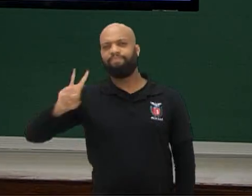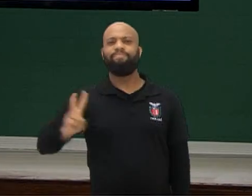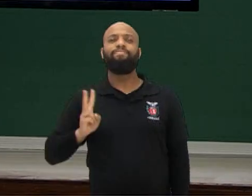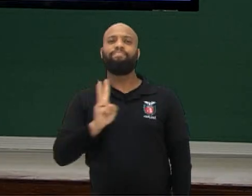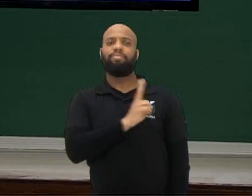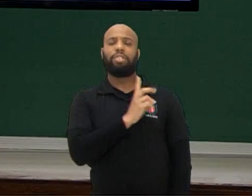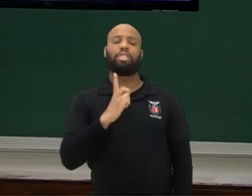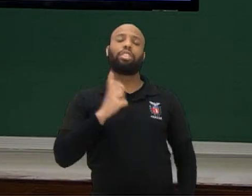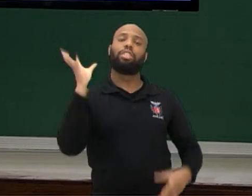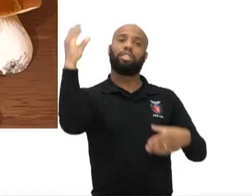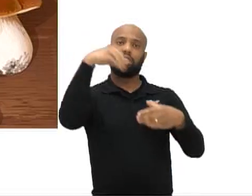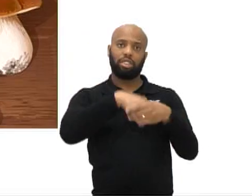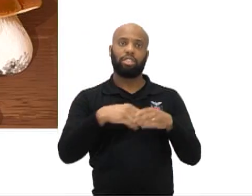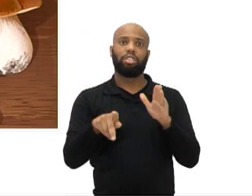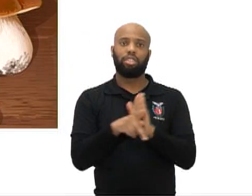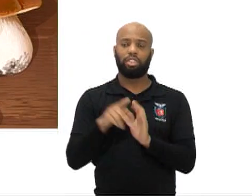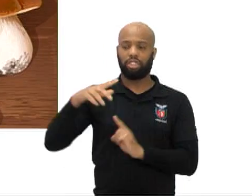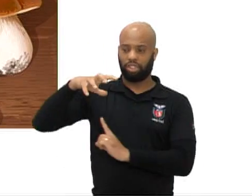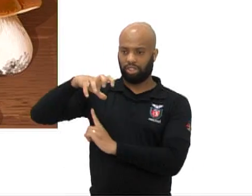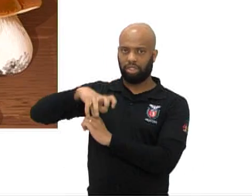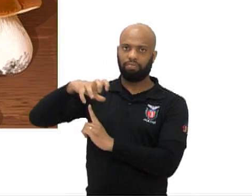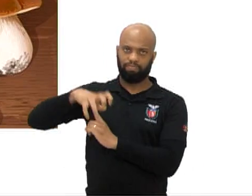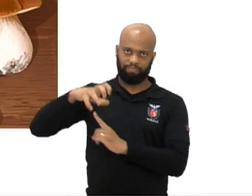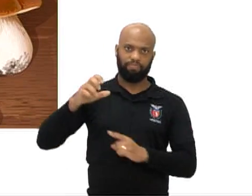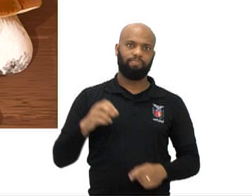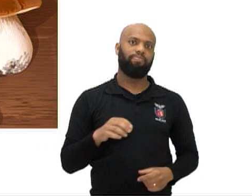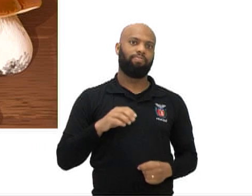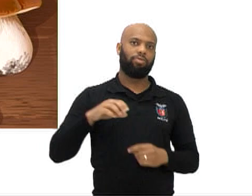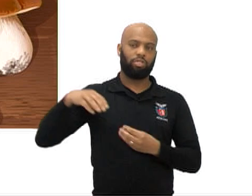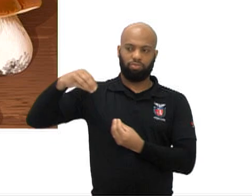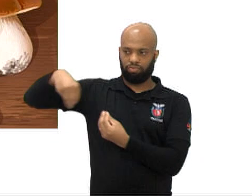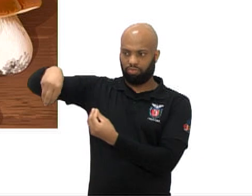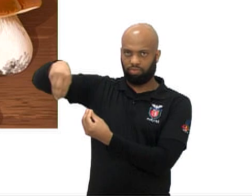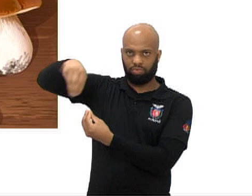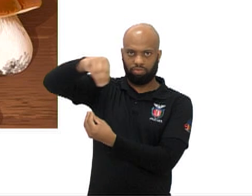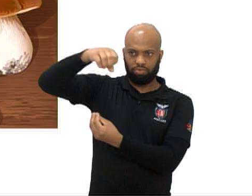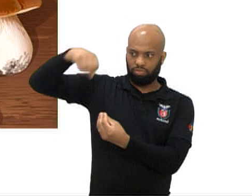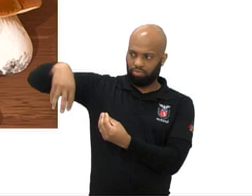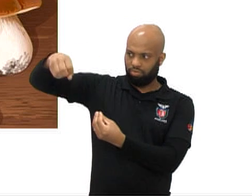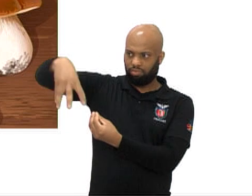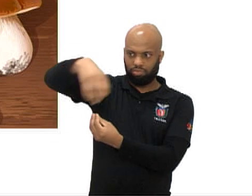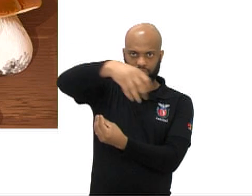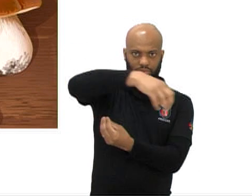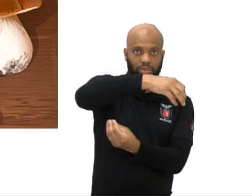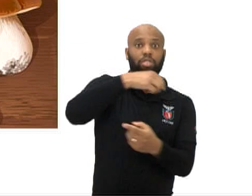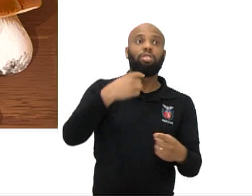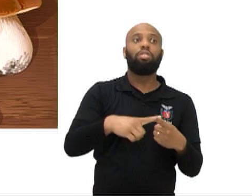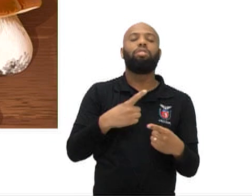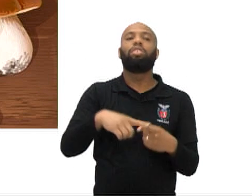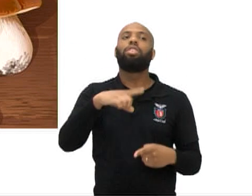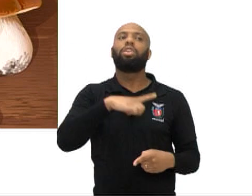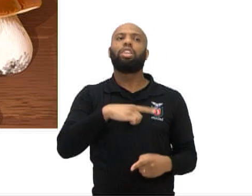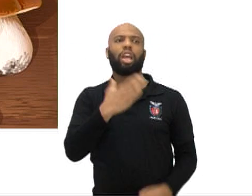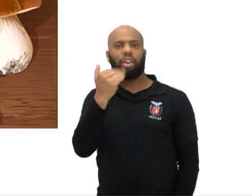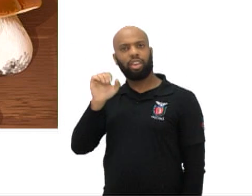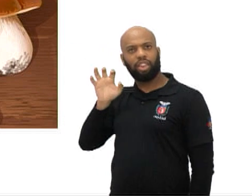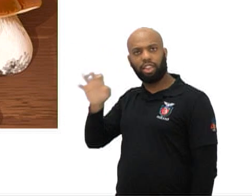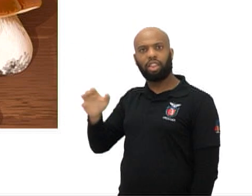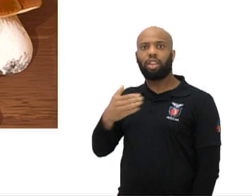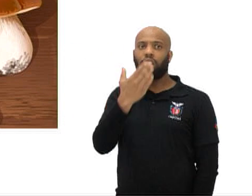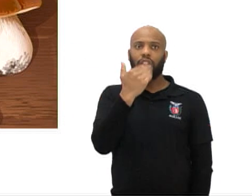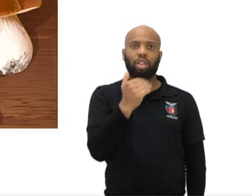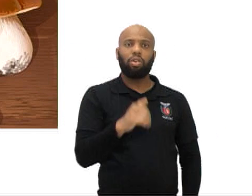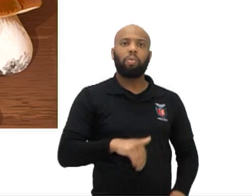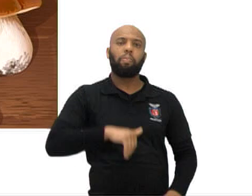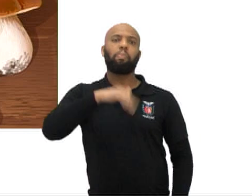Então, vamos pensar juntos um pouquinho, pessoal. Por que será que esses cogumelos, esses alimentos, ele vem sendo cada vez mais